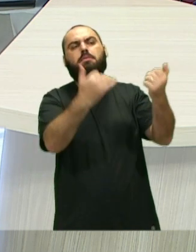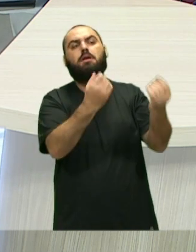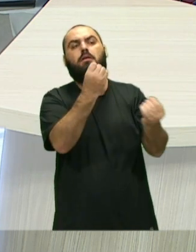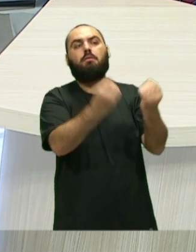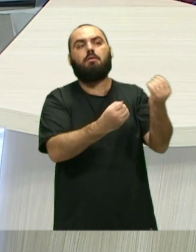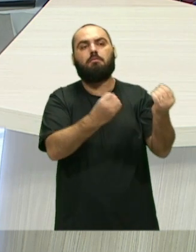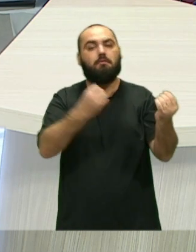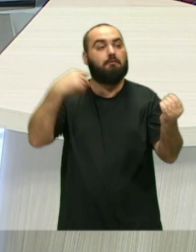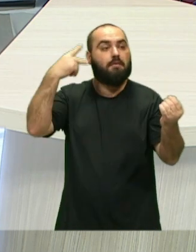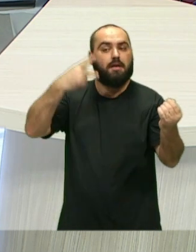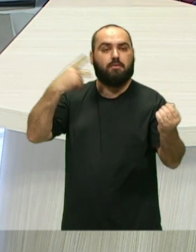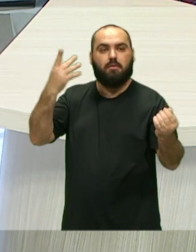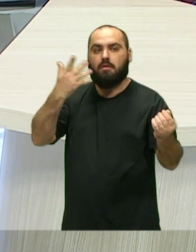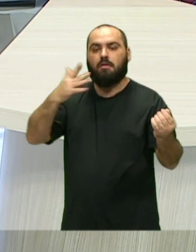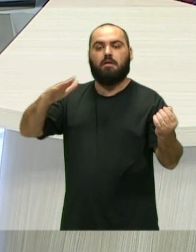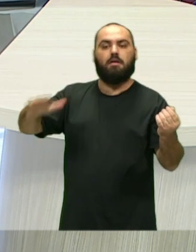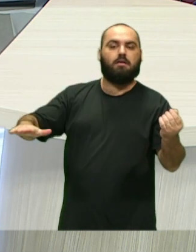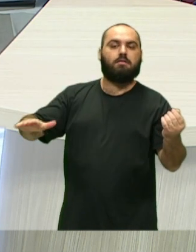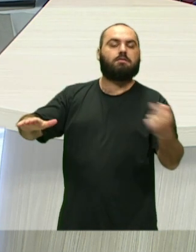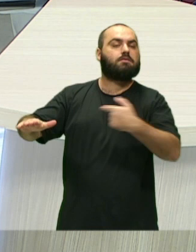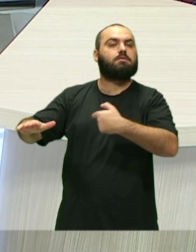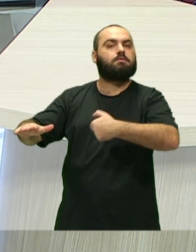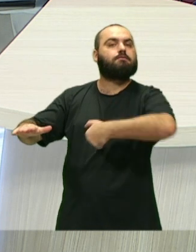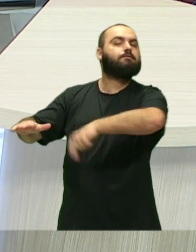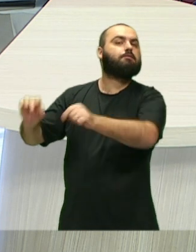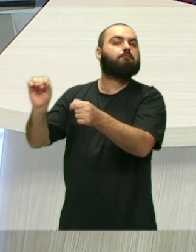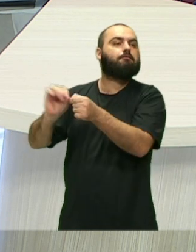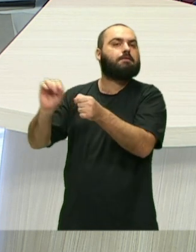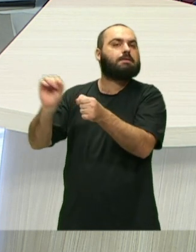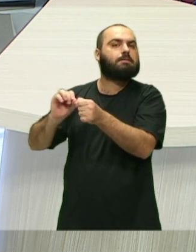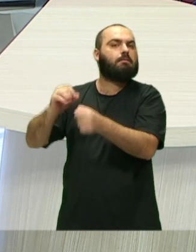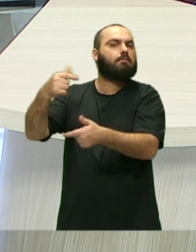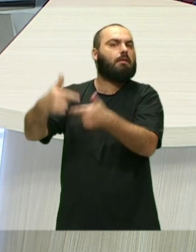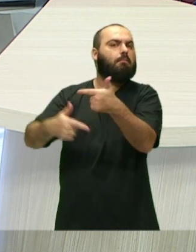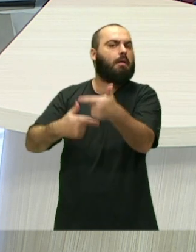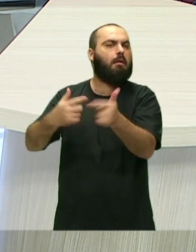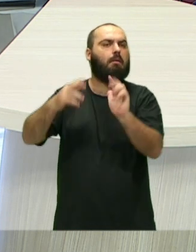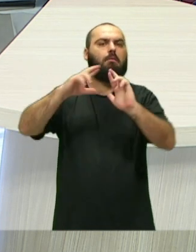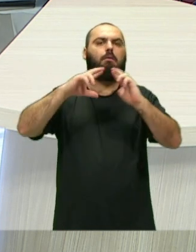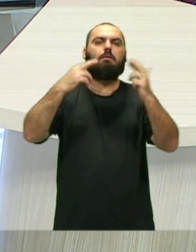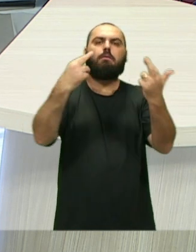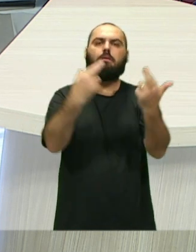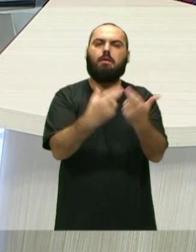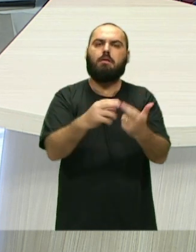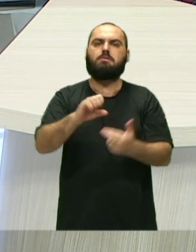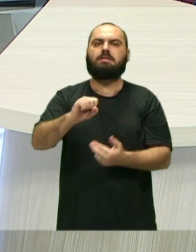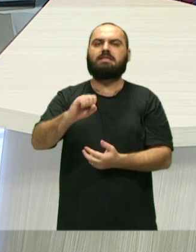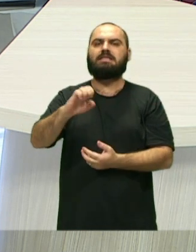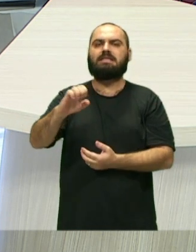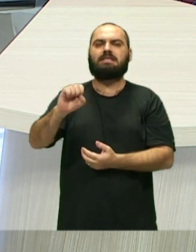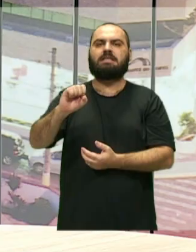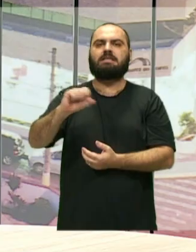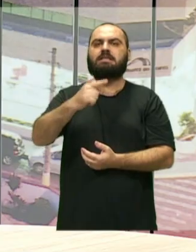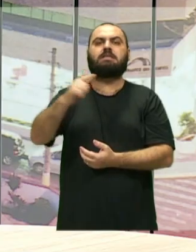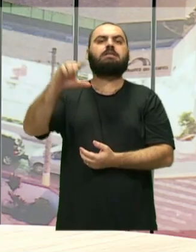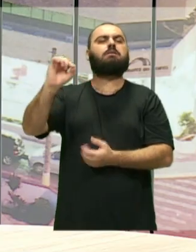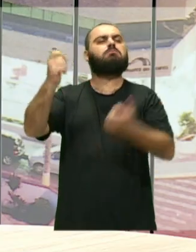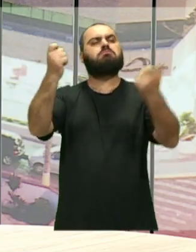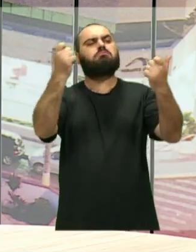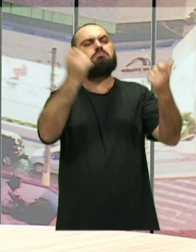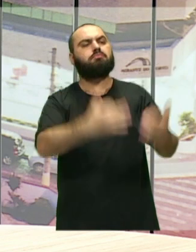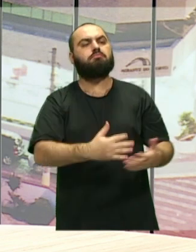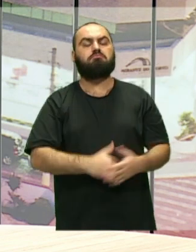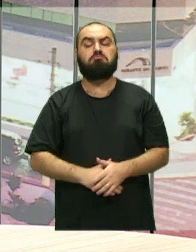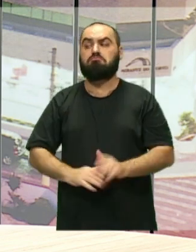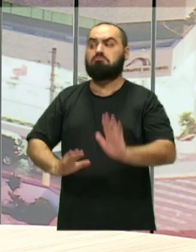como que vão ser os debates vai seguir alguma coisa da sessão normal da câmara O que que você pode antecipar para gente ainda tá